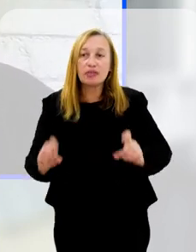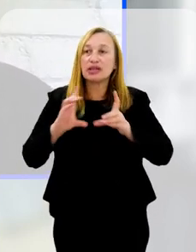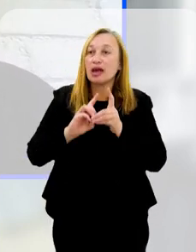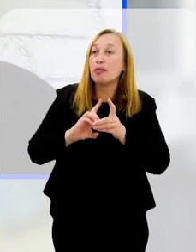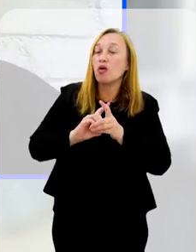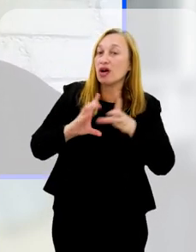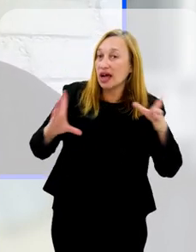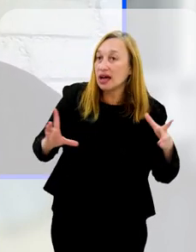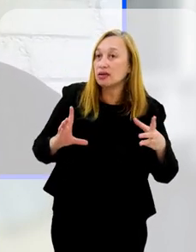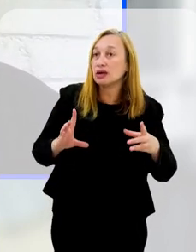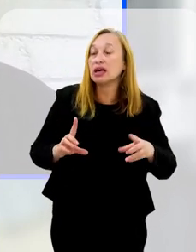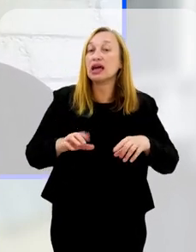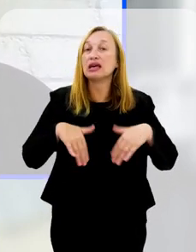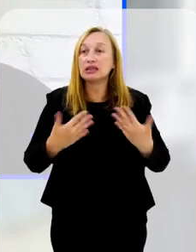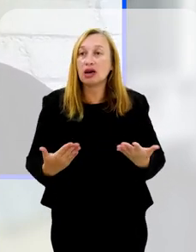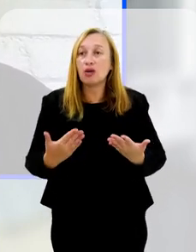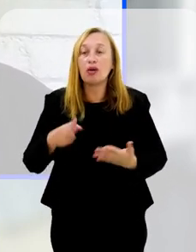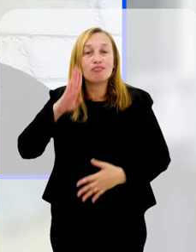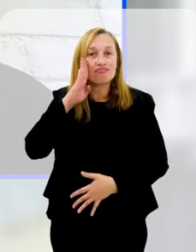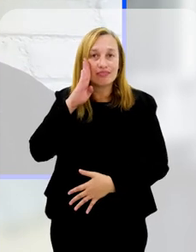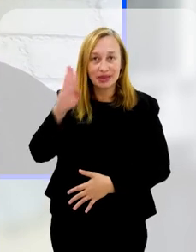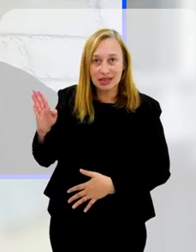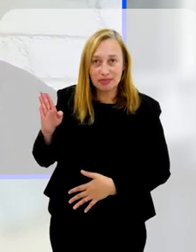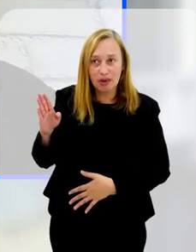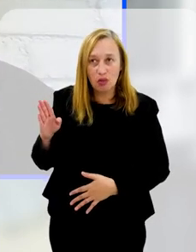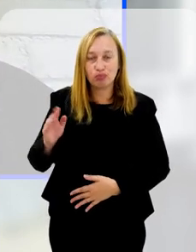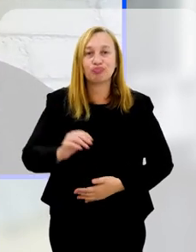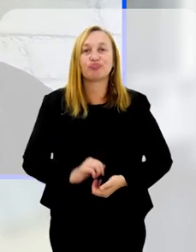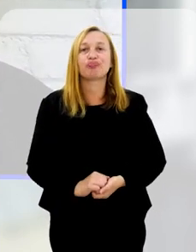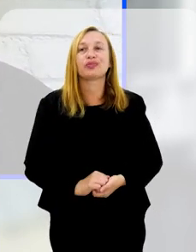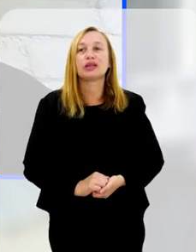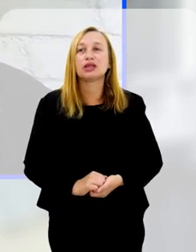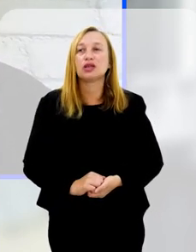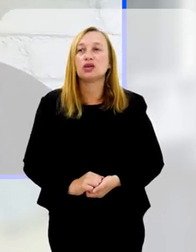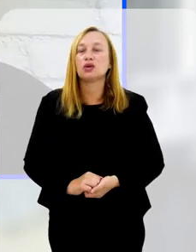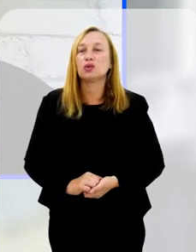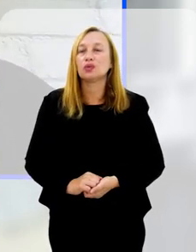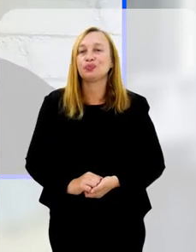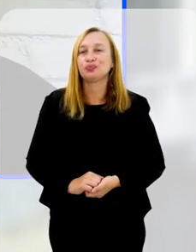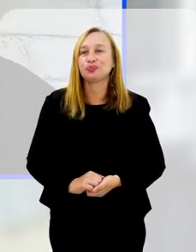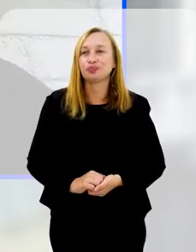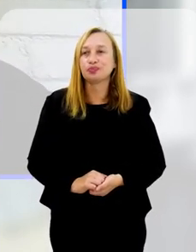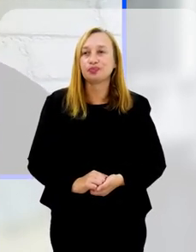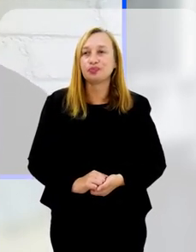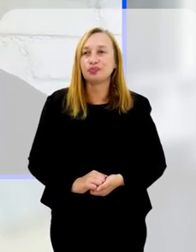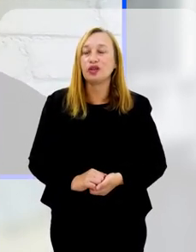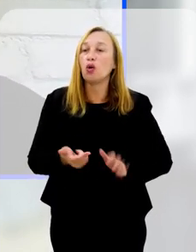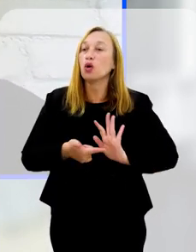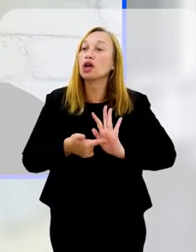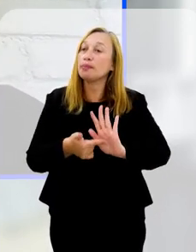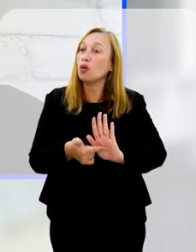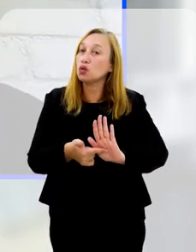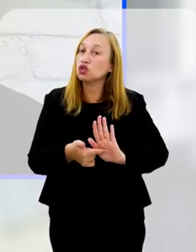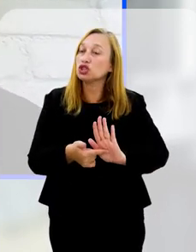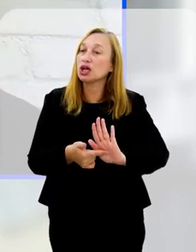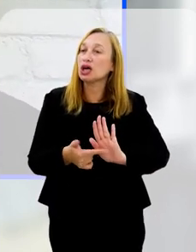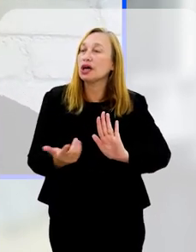que seja num sistema democrático. Então, esse é um princípio fundamental. E o que